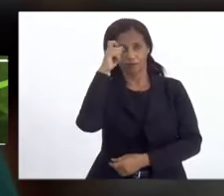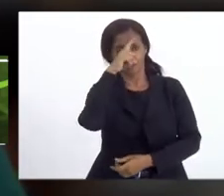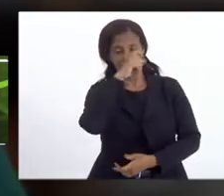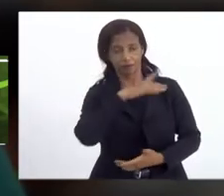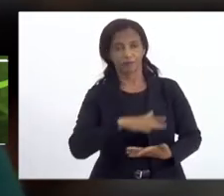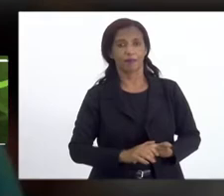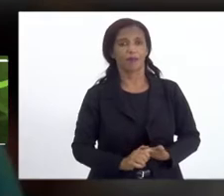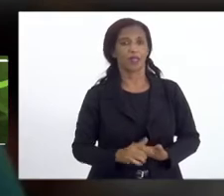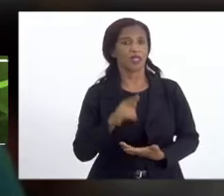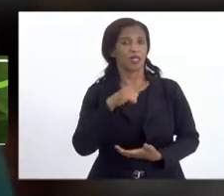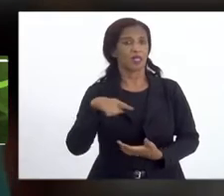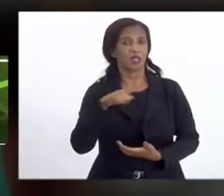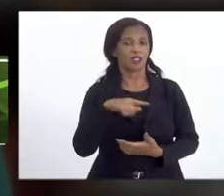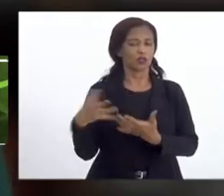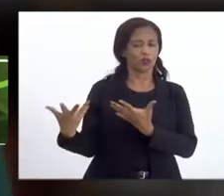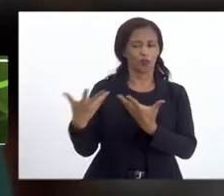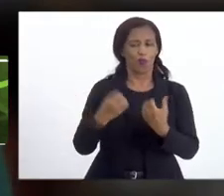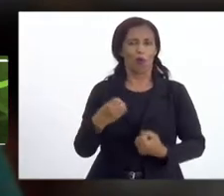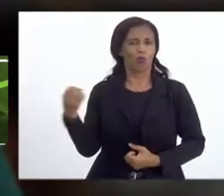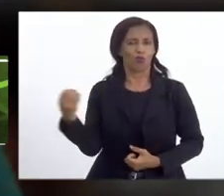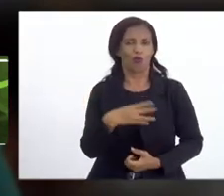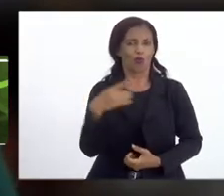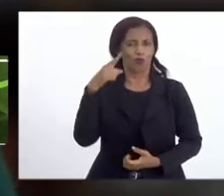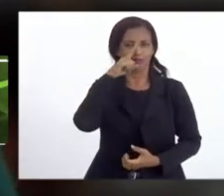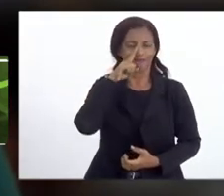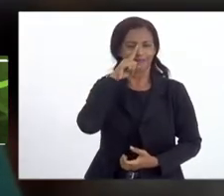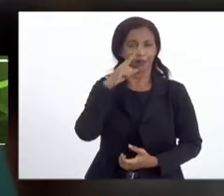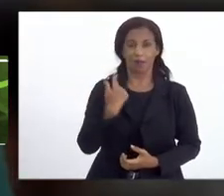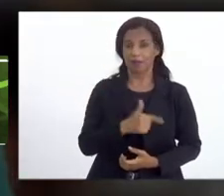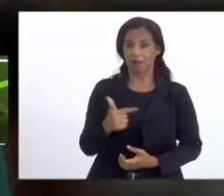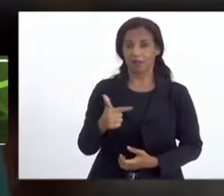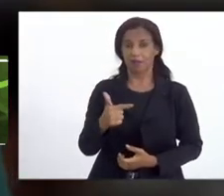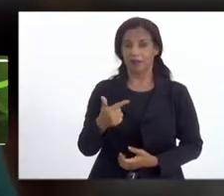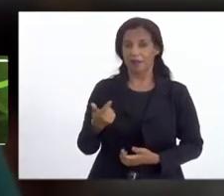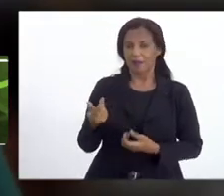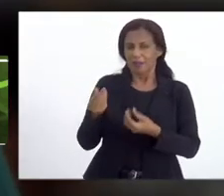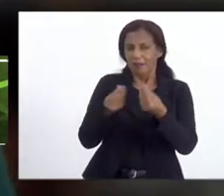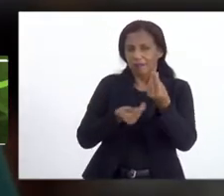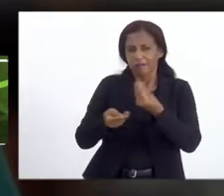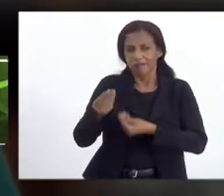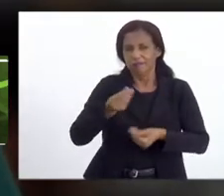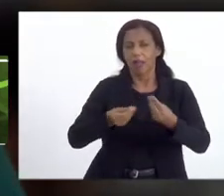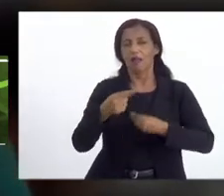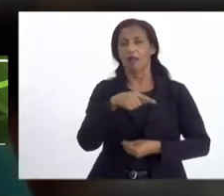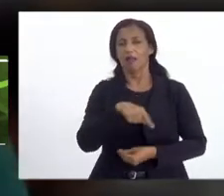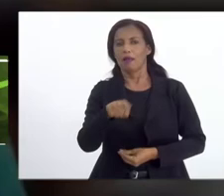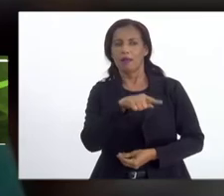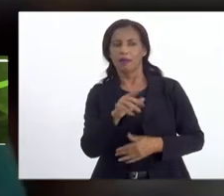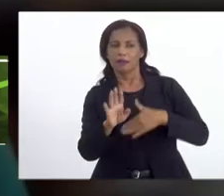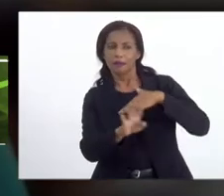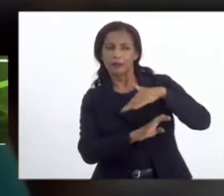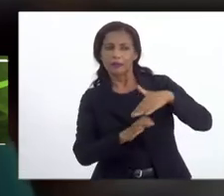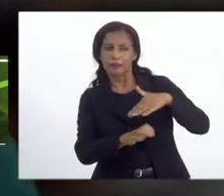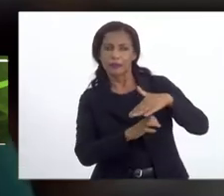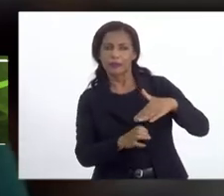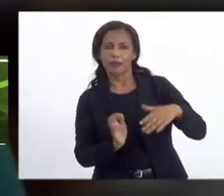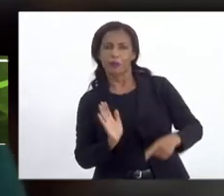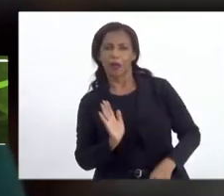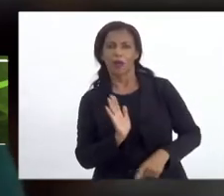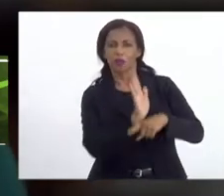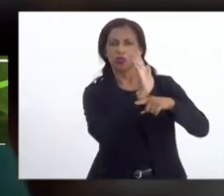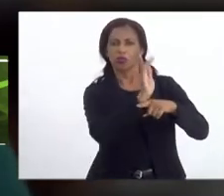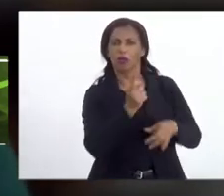Então, eles não vão assumir novos riscos. A gente precisa mitigar o risco dessas empresas com aporte